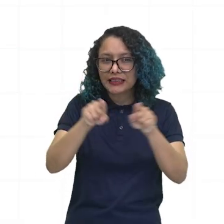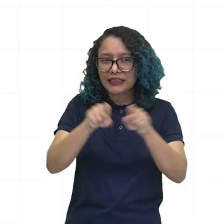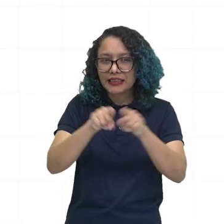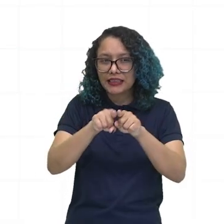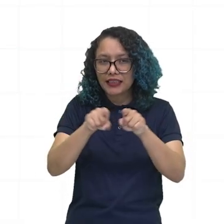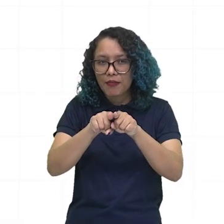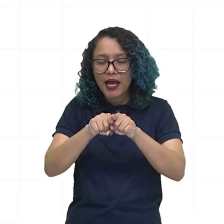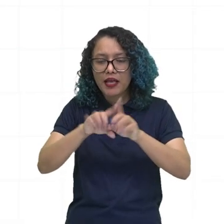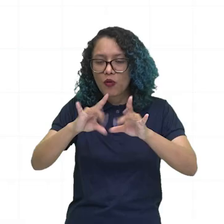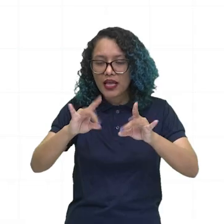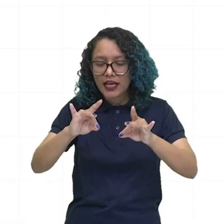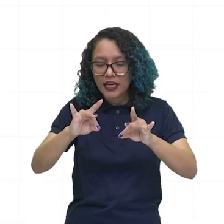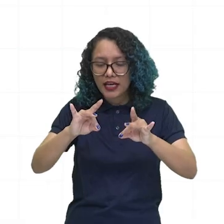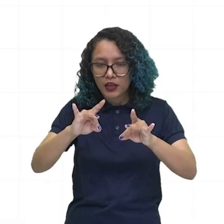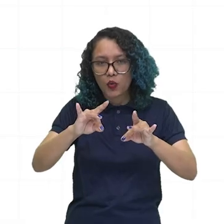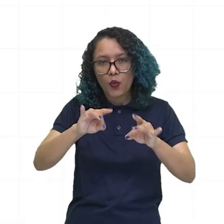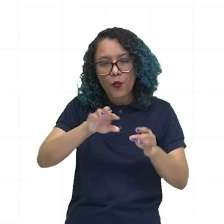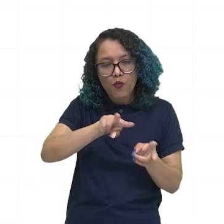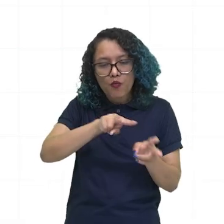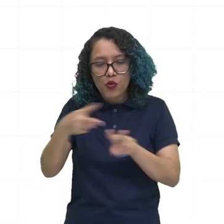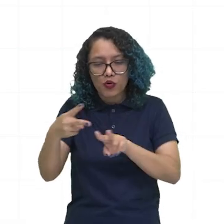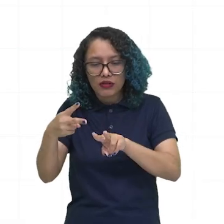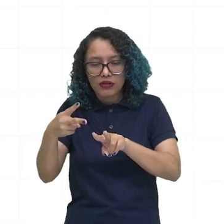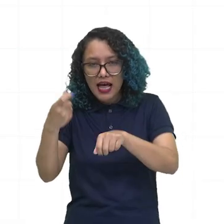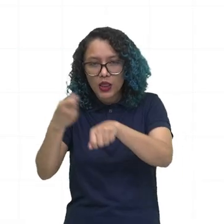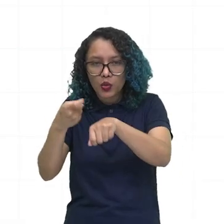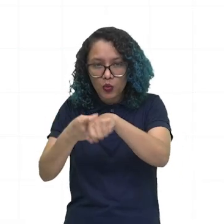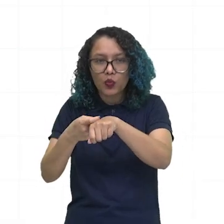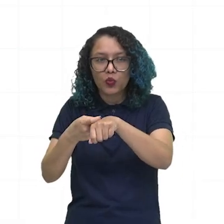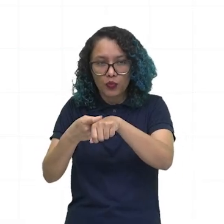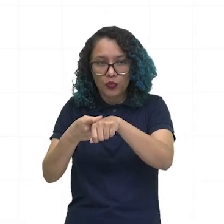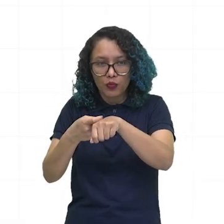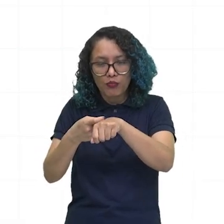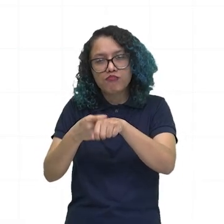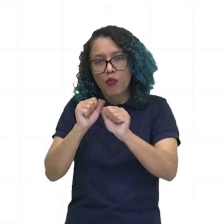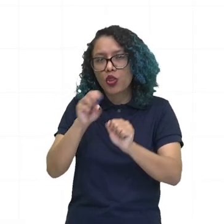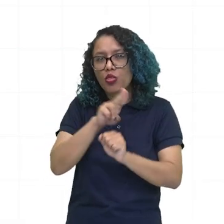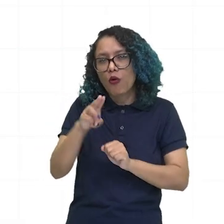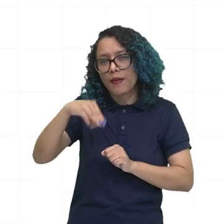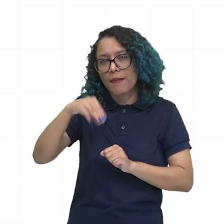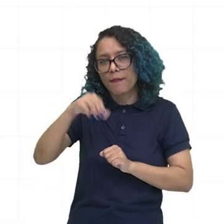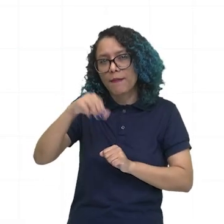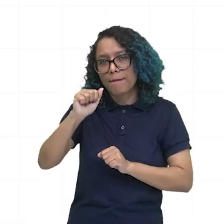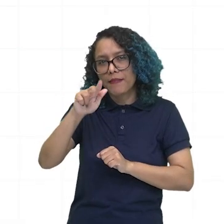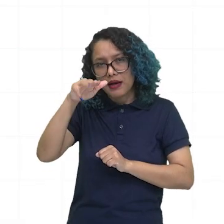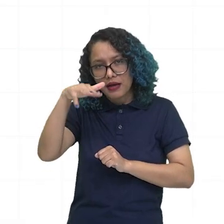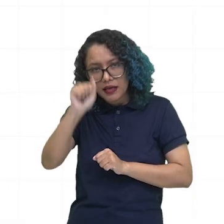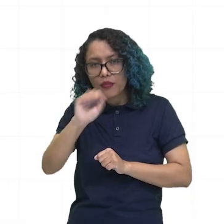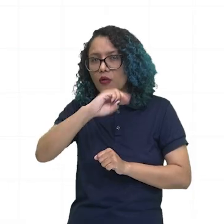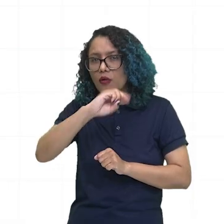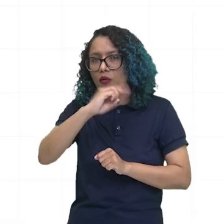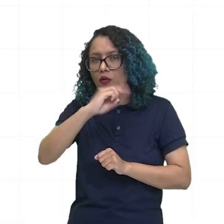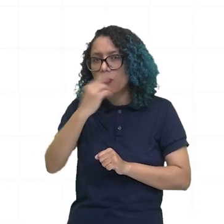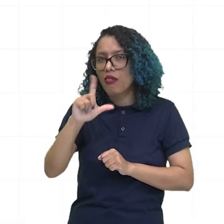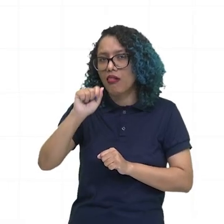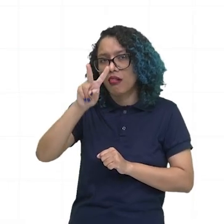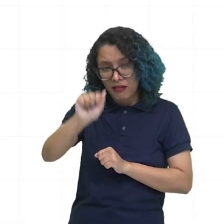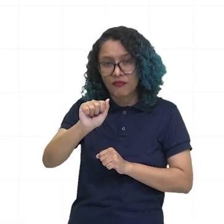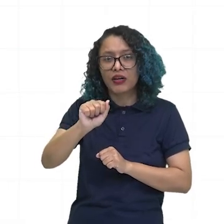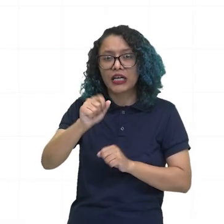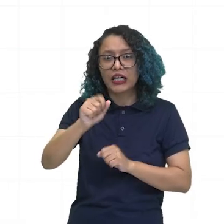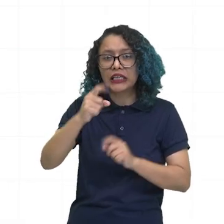do magma, que é, né, que nós chamamos também de lava, certo? E classificam-se em